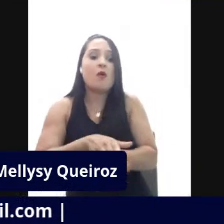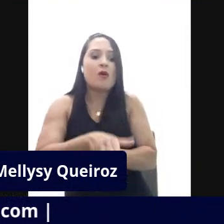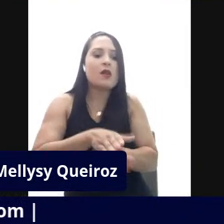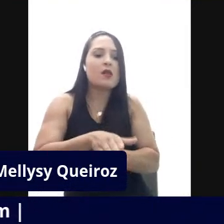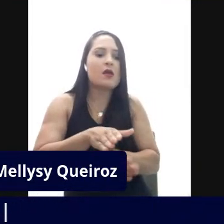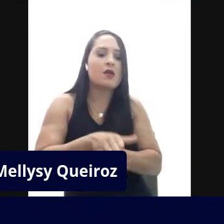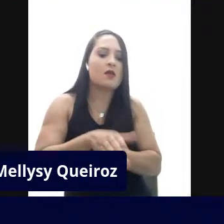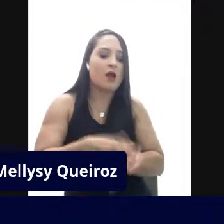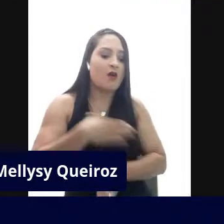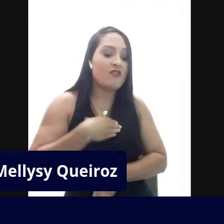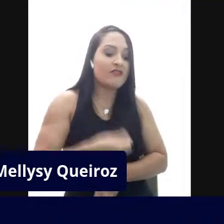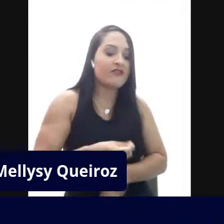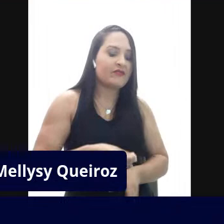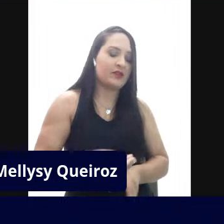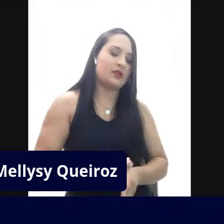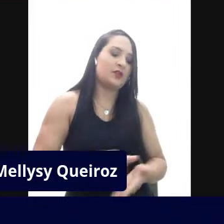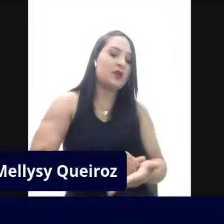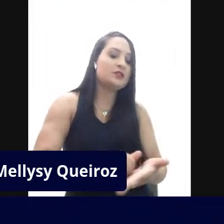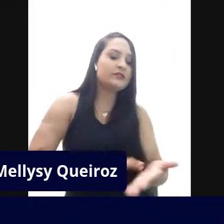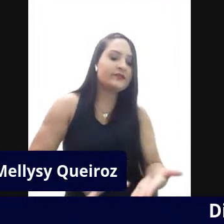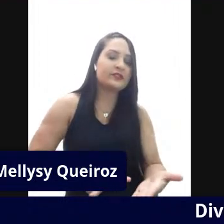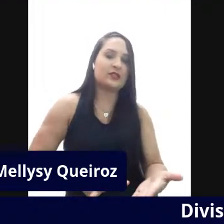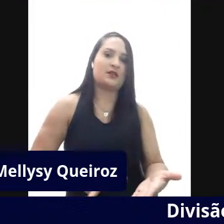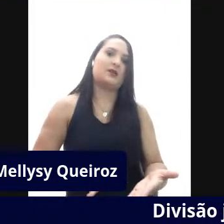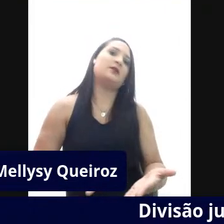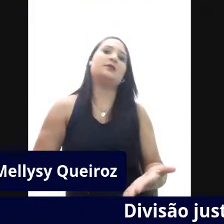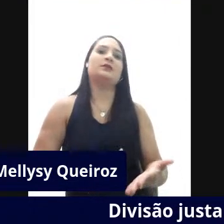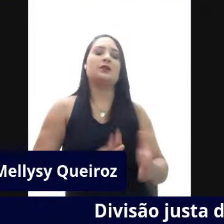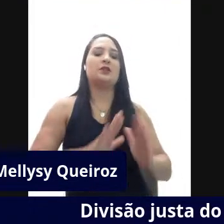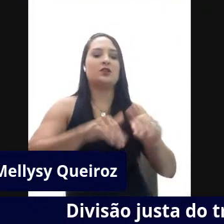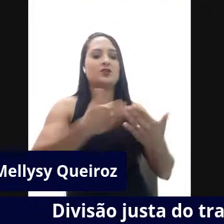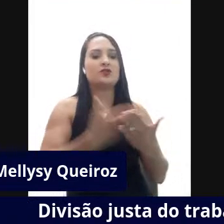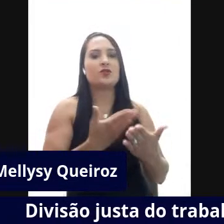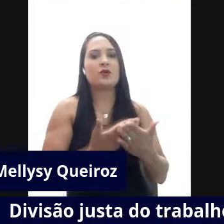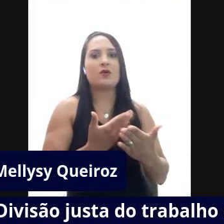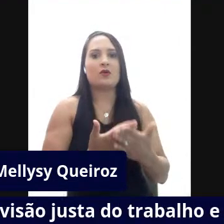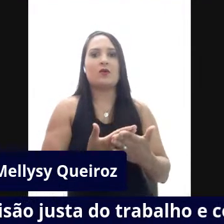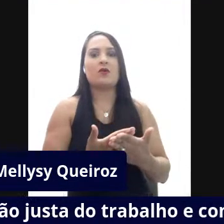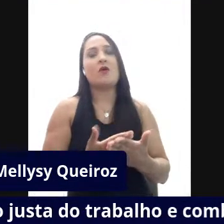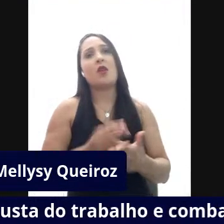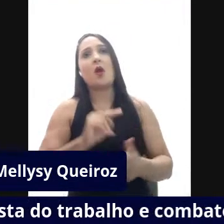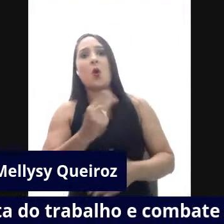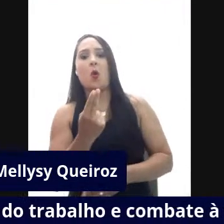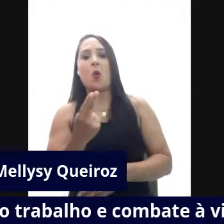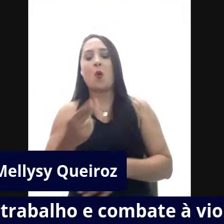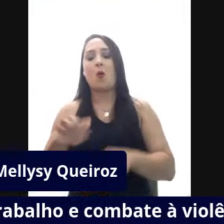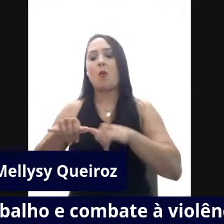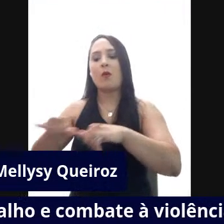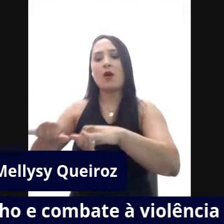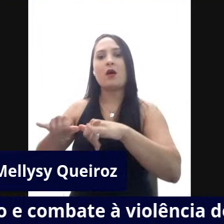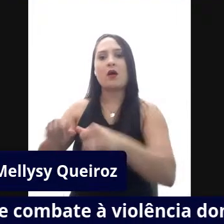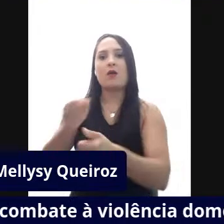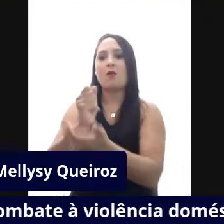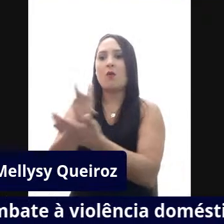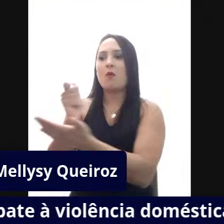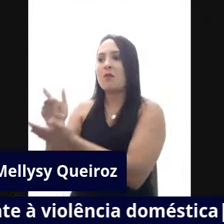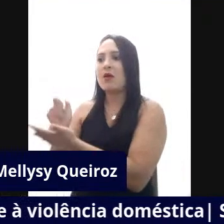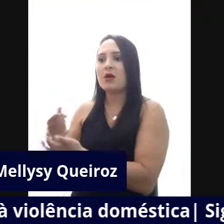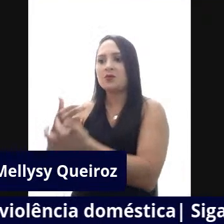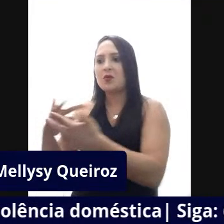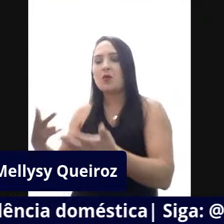é uma obrigação dele, a fazer a feira, mas quando chega em casa, quem tem que lavar, limpar,